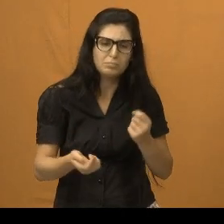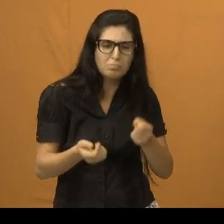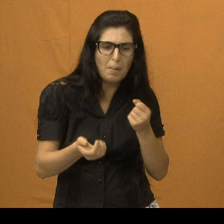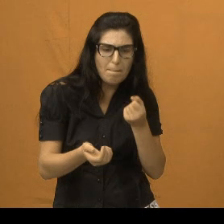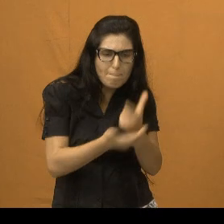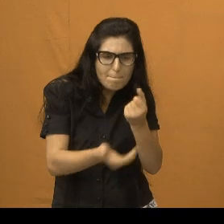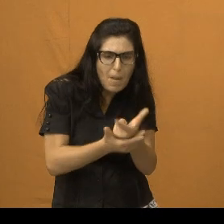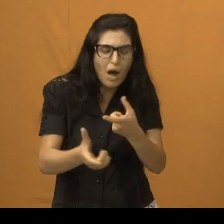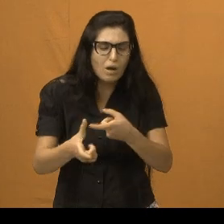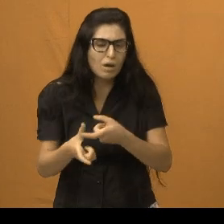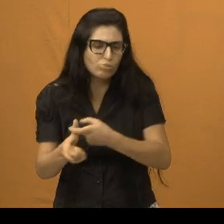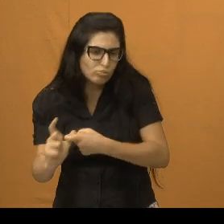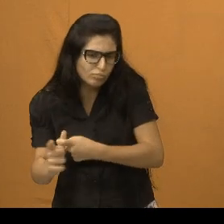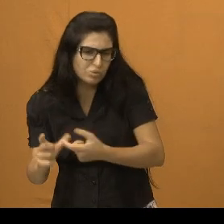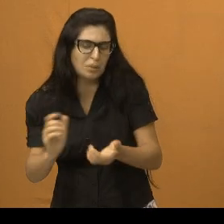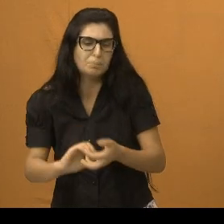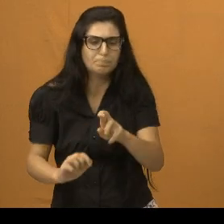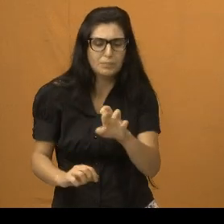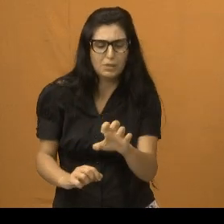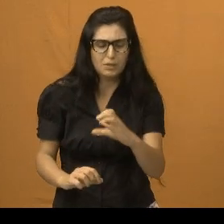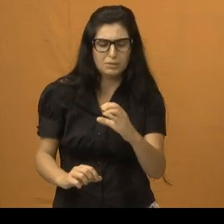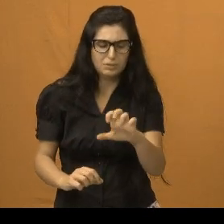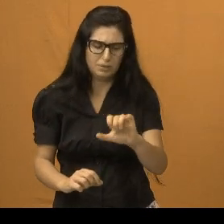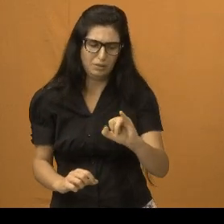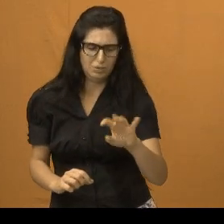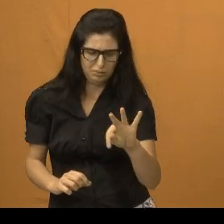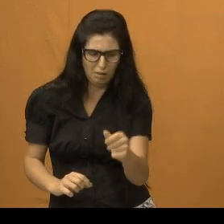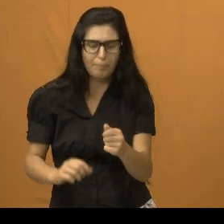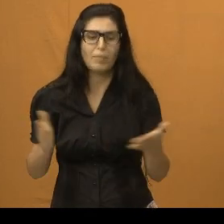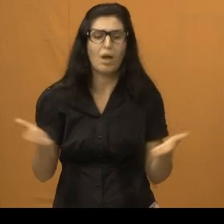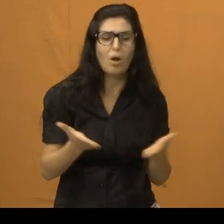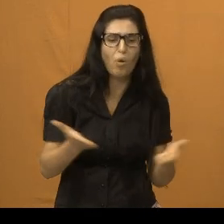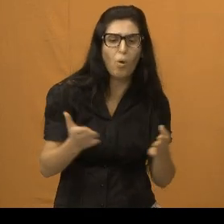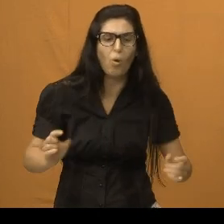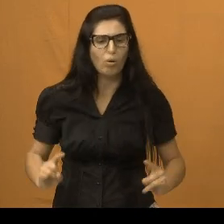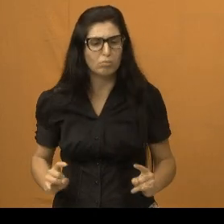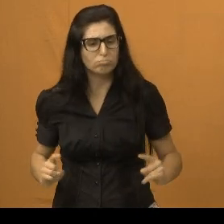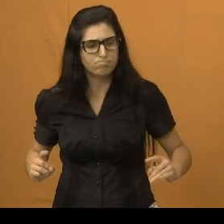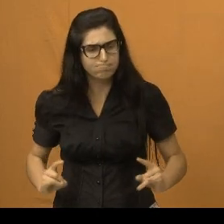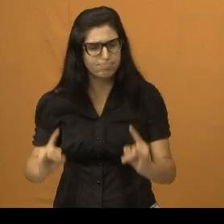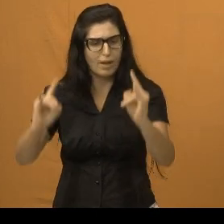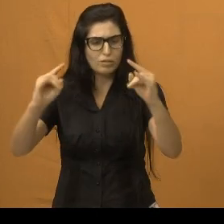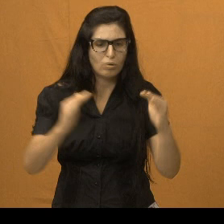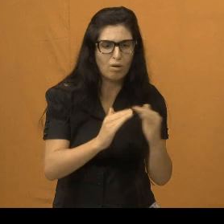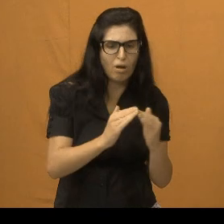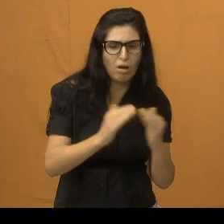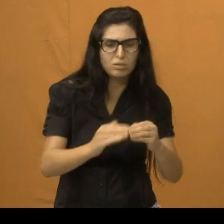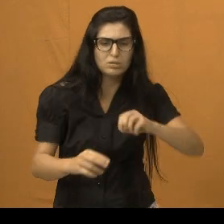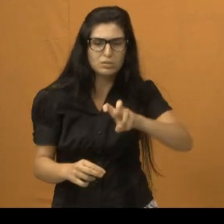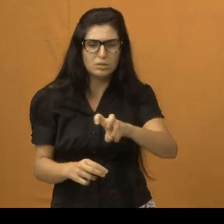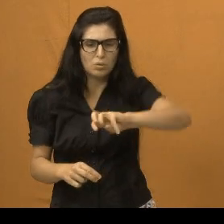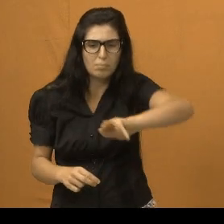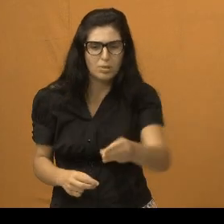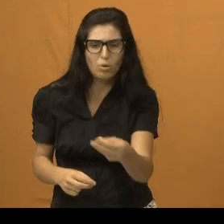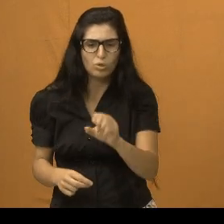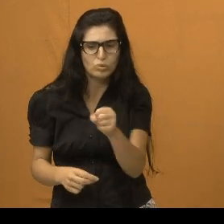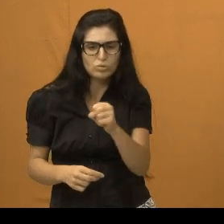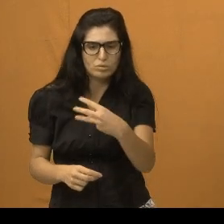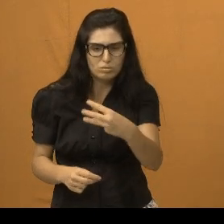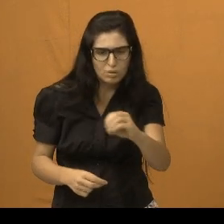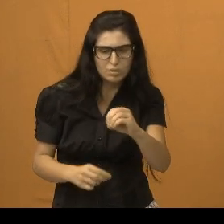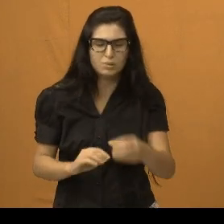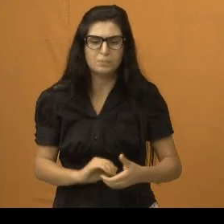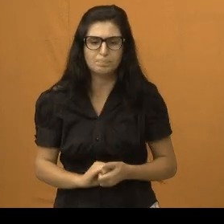Ok? A receita patrimonial, a previsão era de 5 milhões 830, tá?